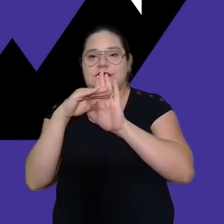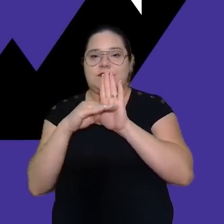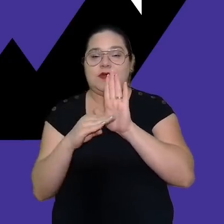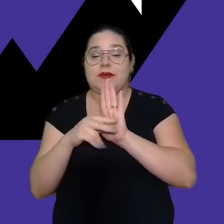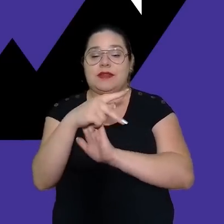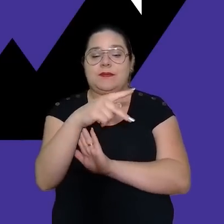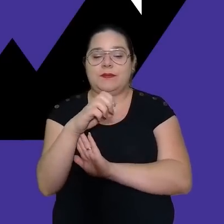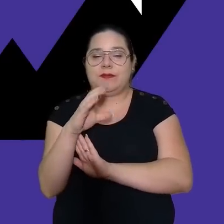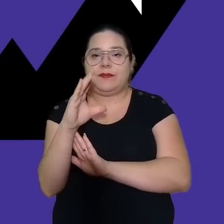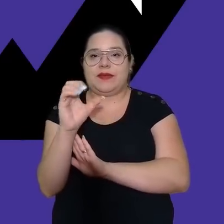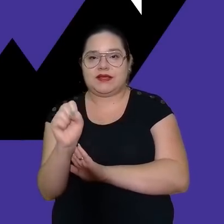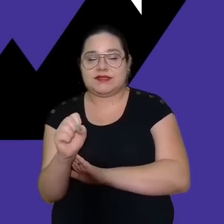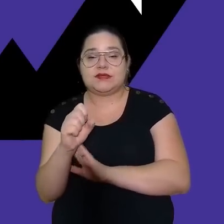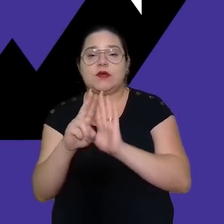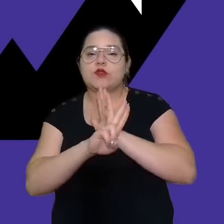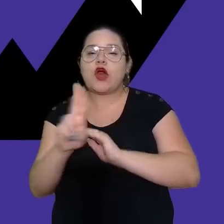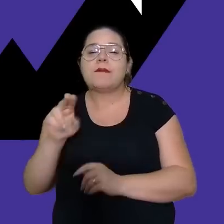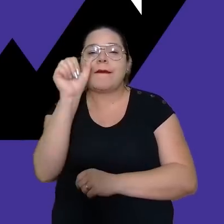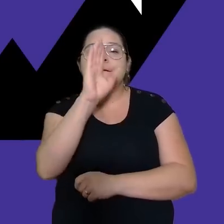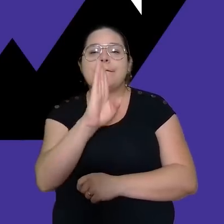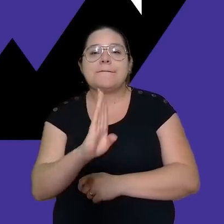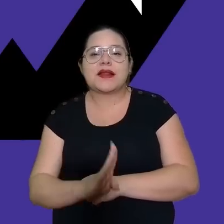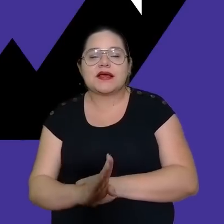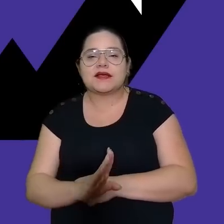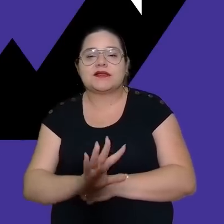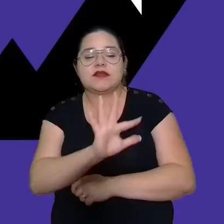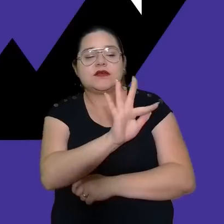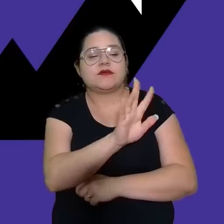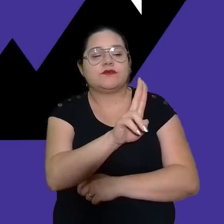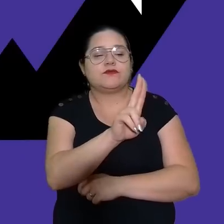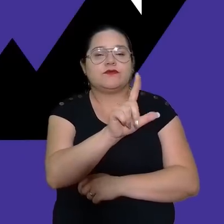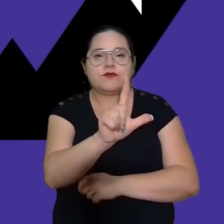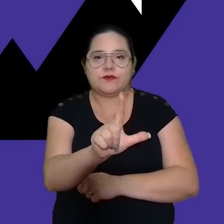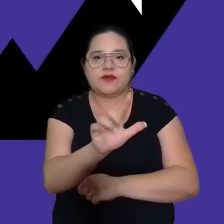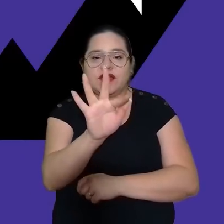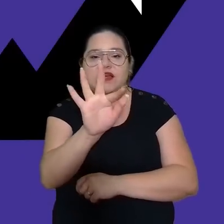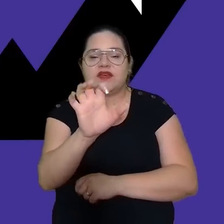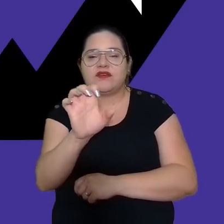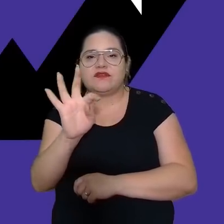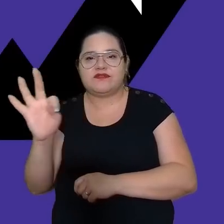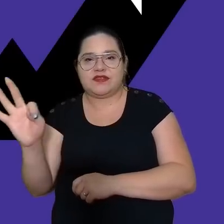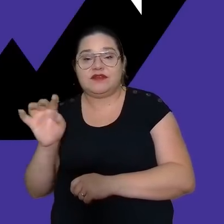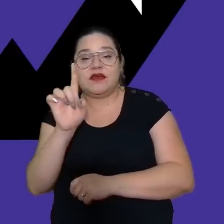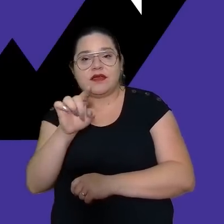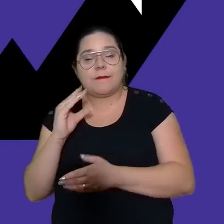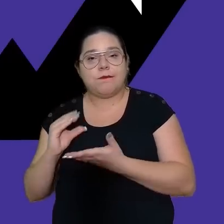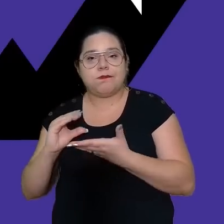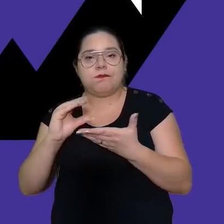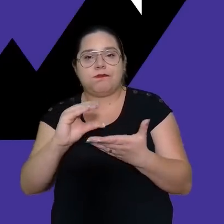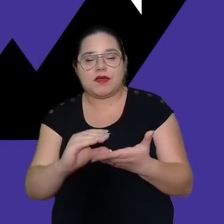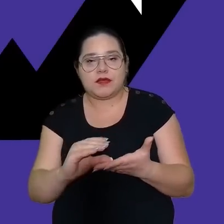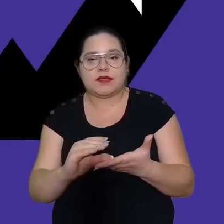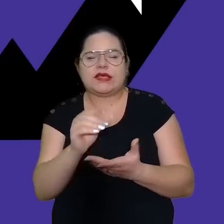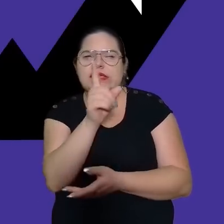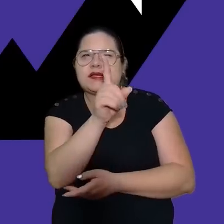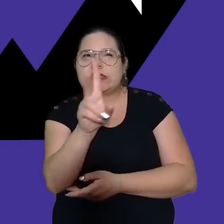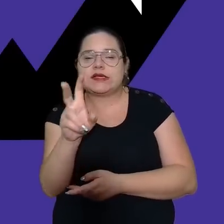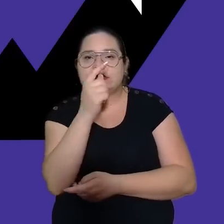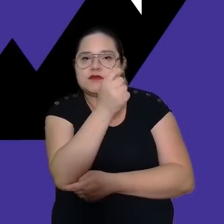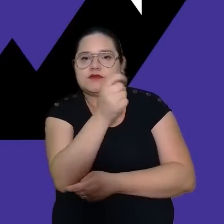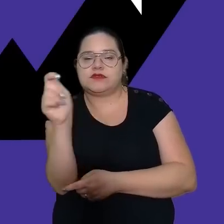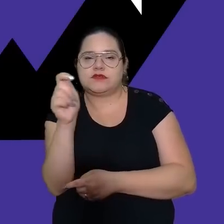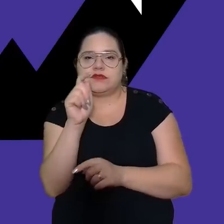chama-se Brasil Food Facts, que está começando agora e é patrocinado por 15 associações de